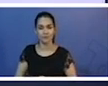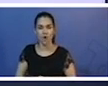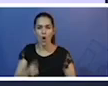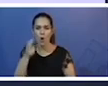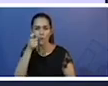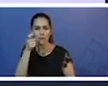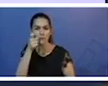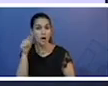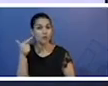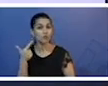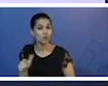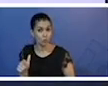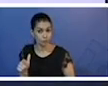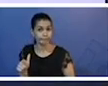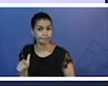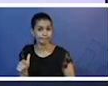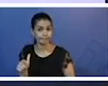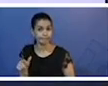Observem novamente, pessoal.